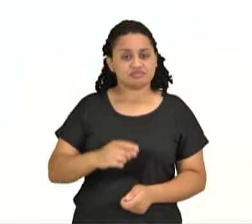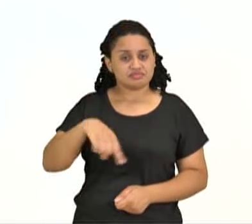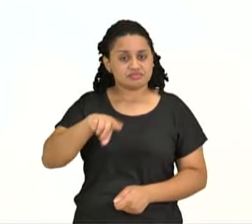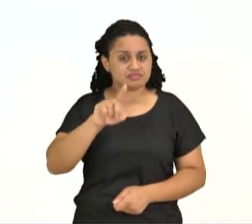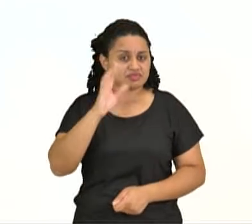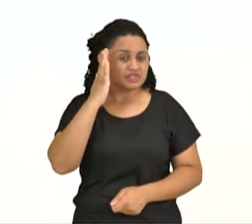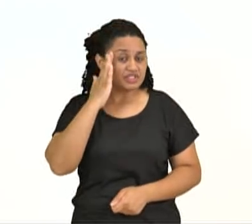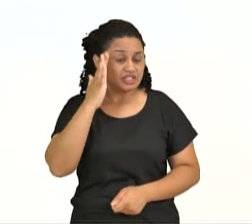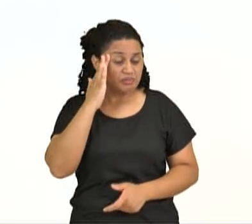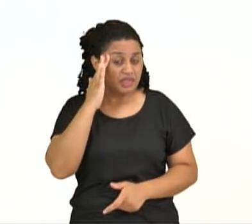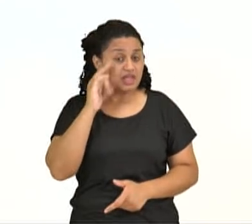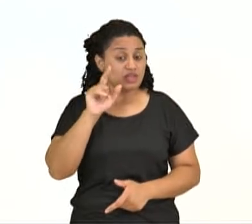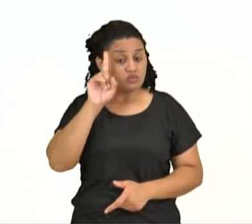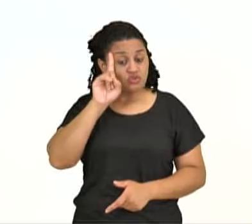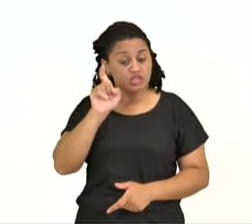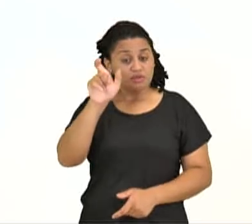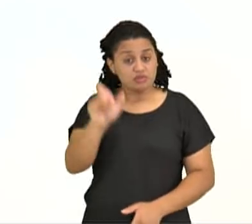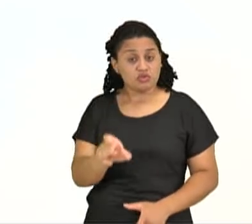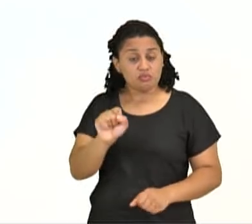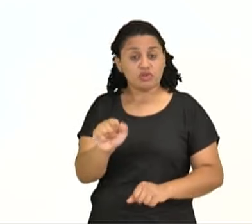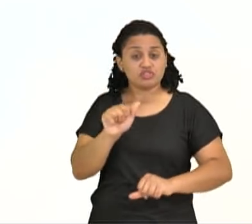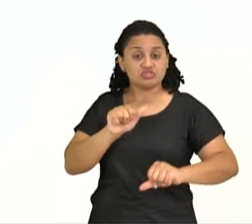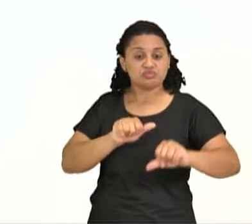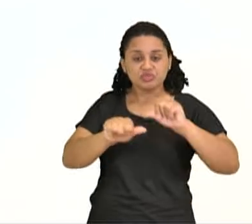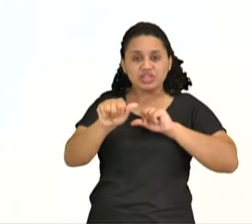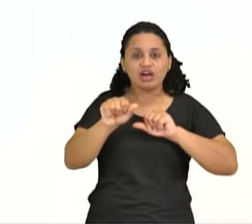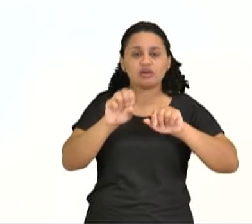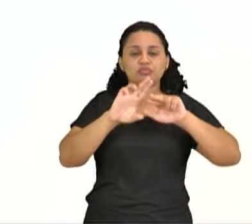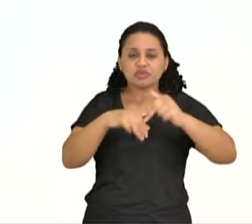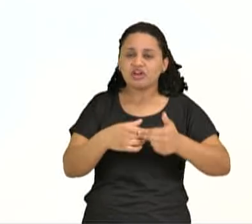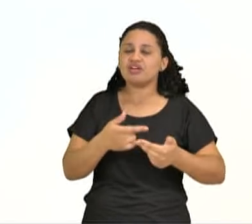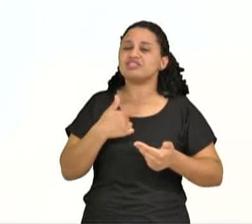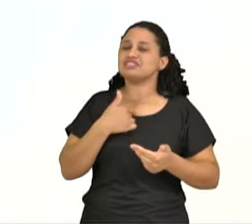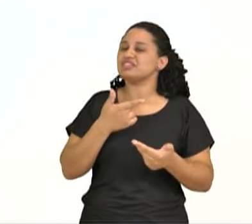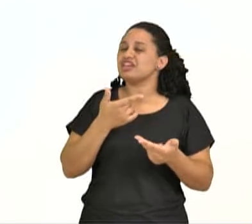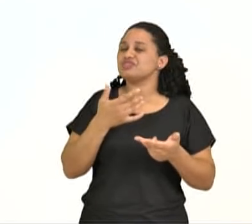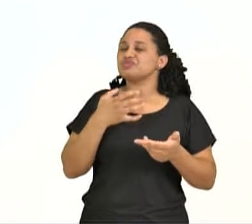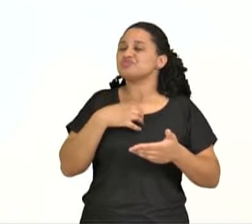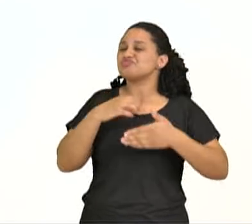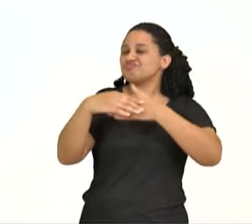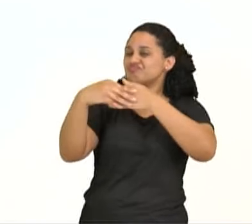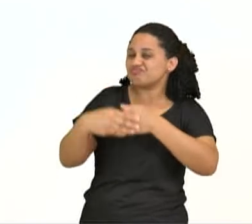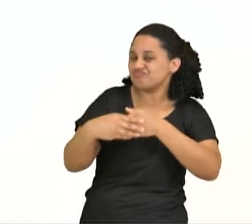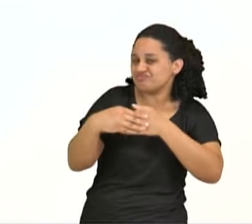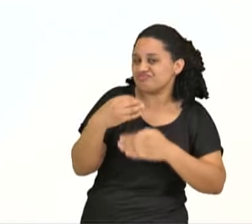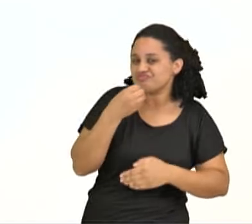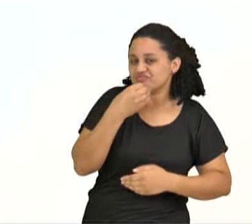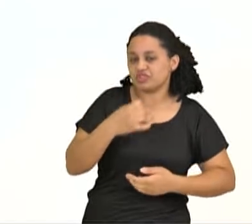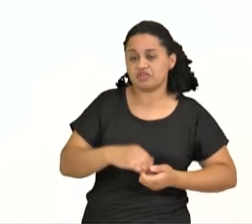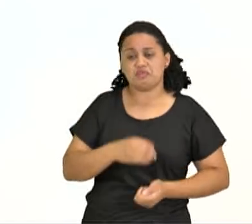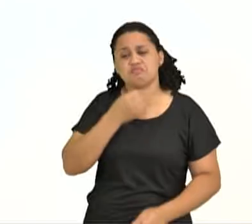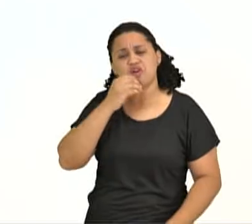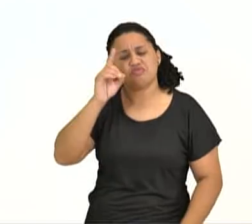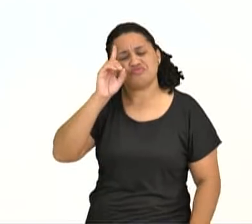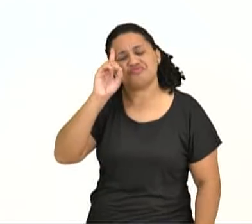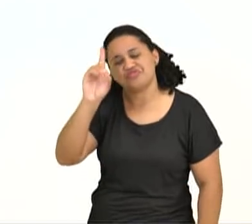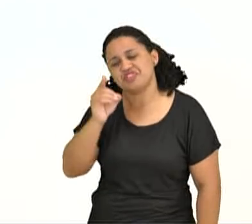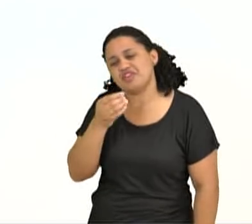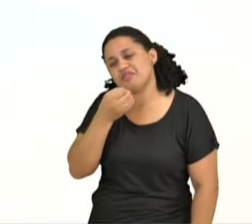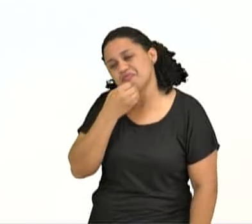podem mudar o dia de alguém com uma calorosa saudação? Olha que legal. Bom dia, como está?